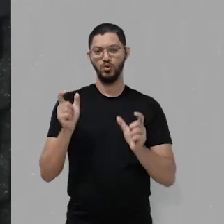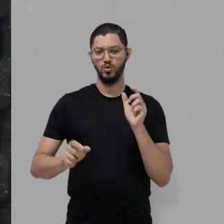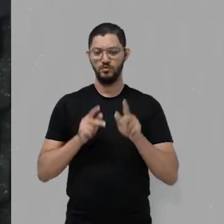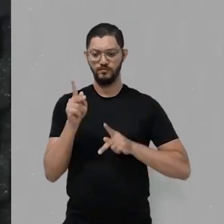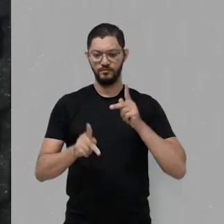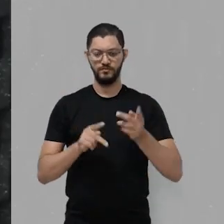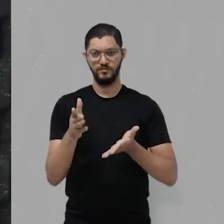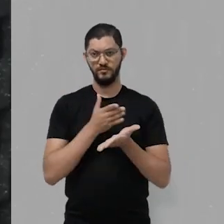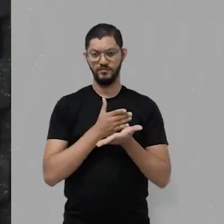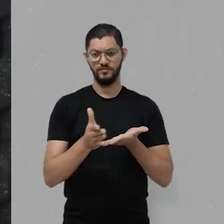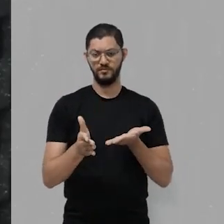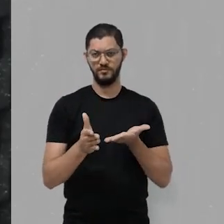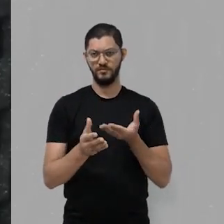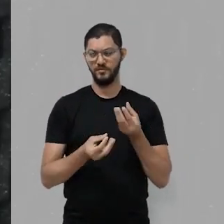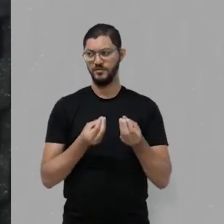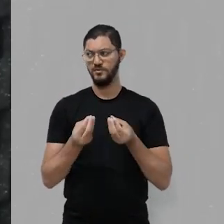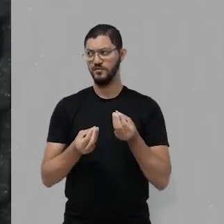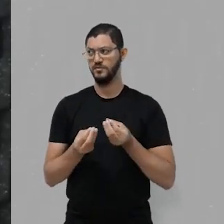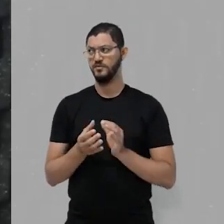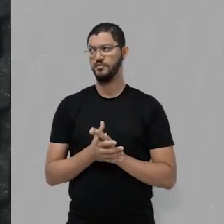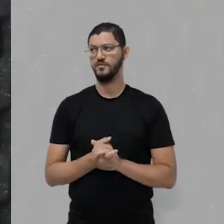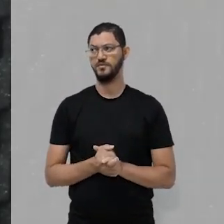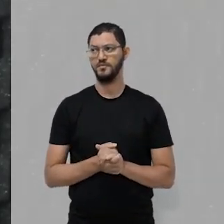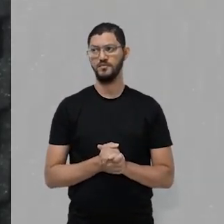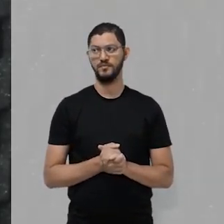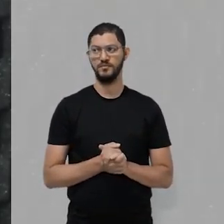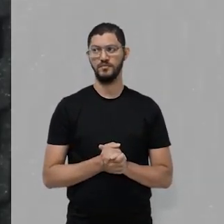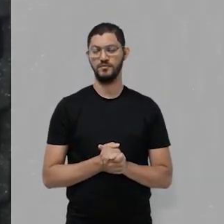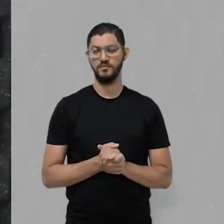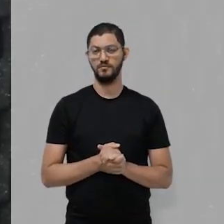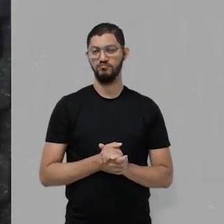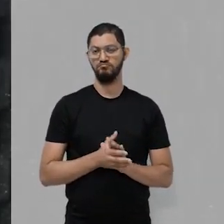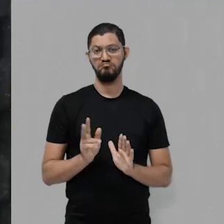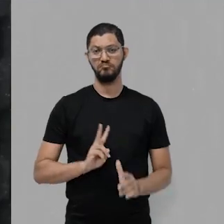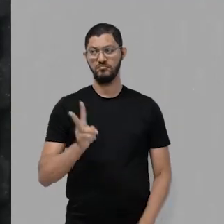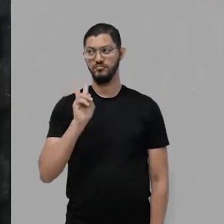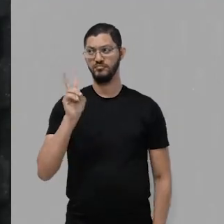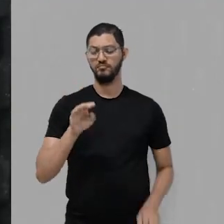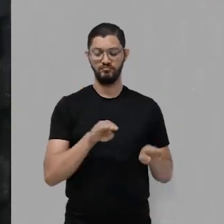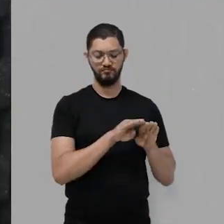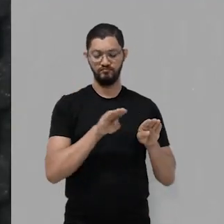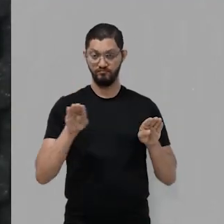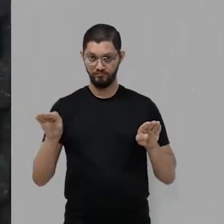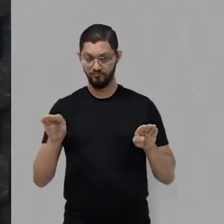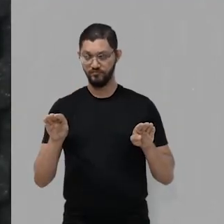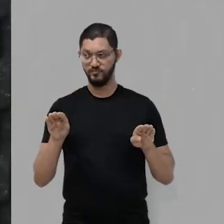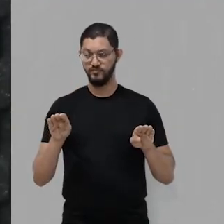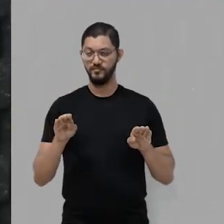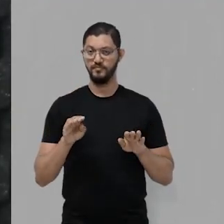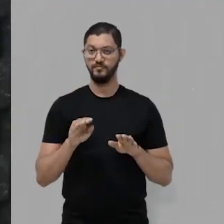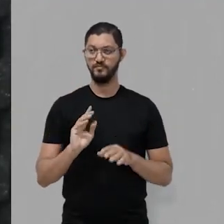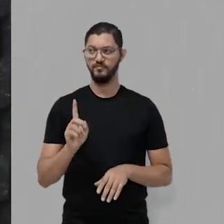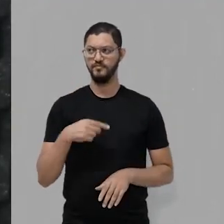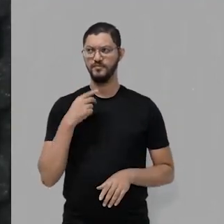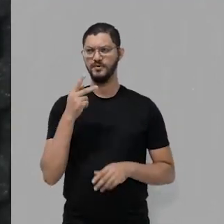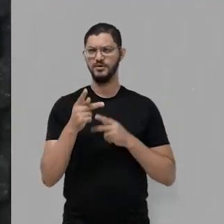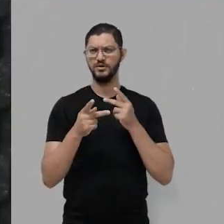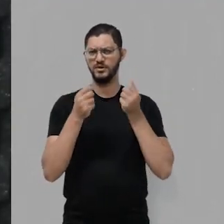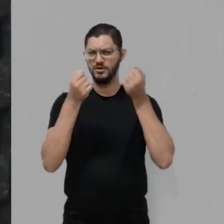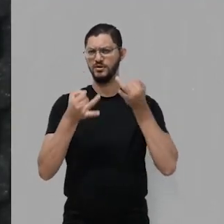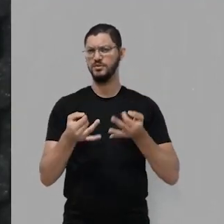população começa a ficar nesse determinado valor, estabilizado, né, a gente